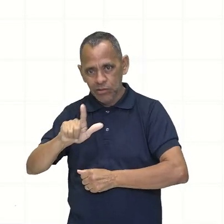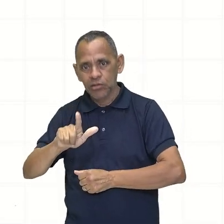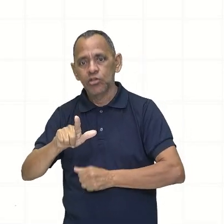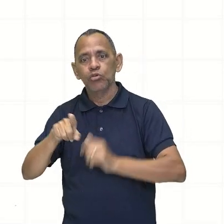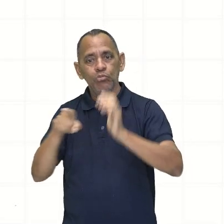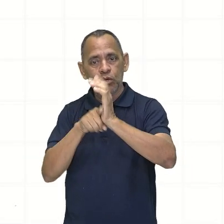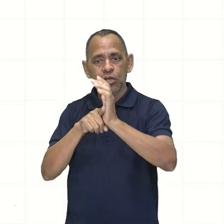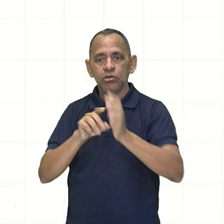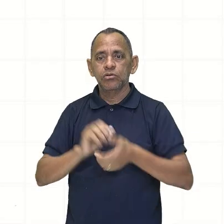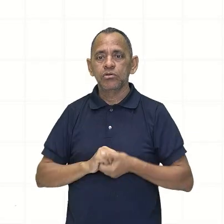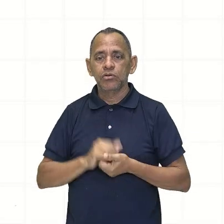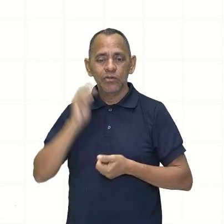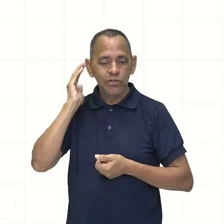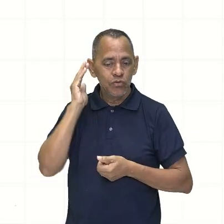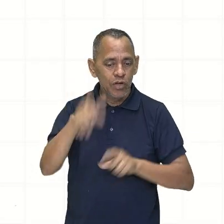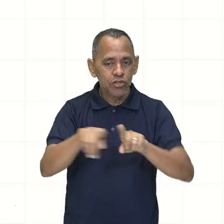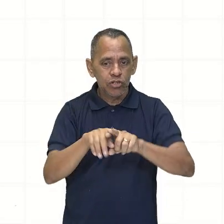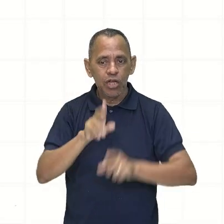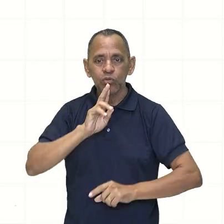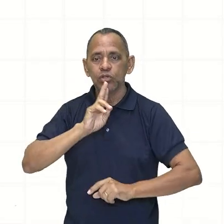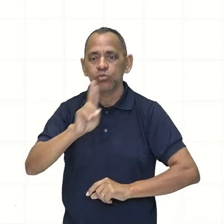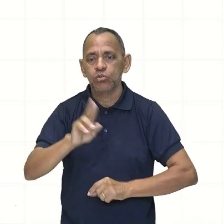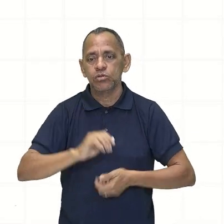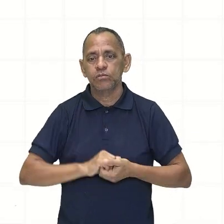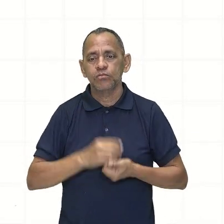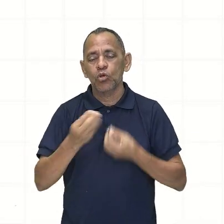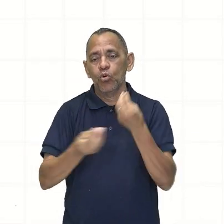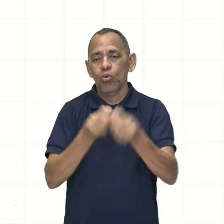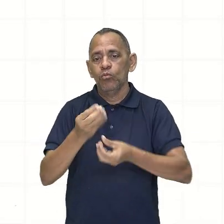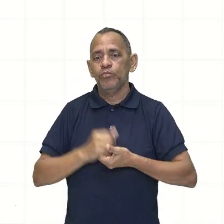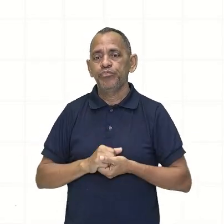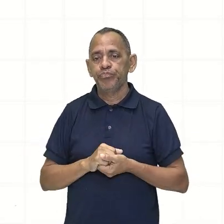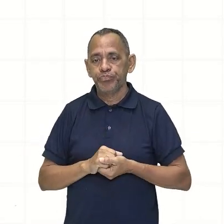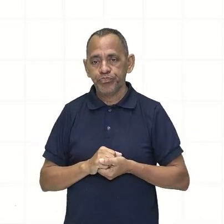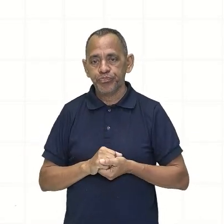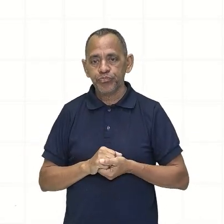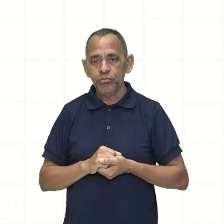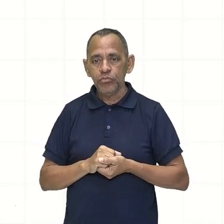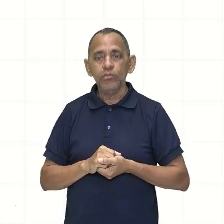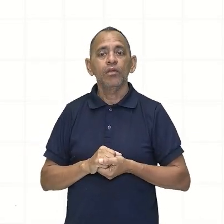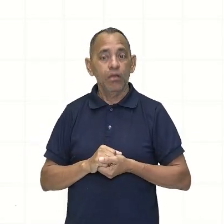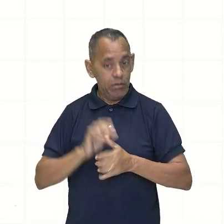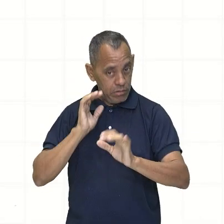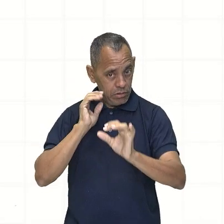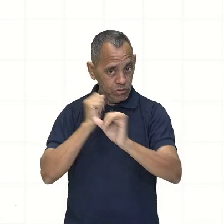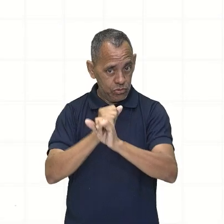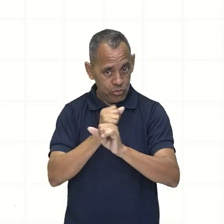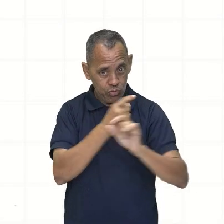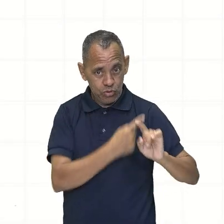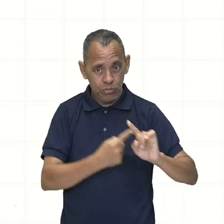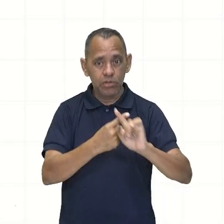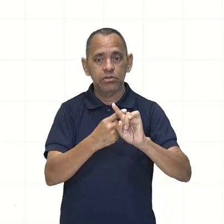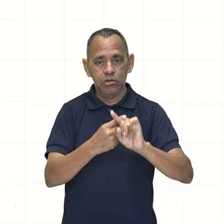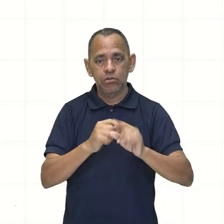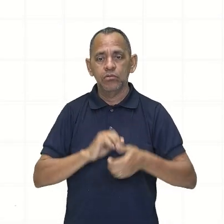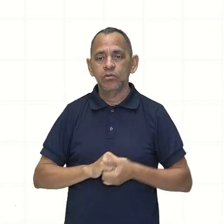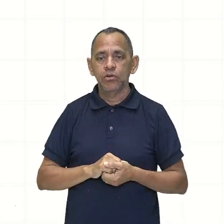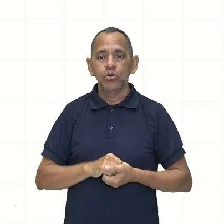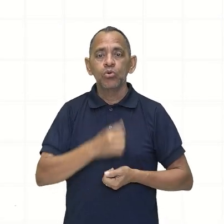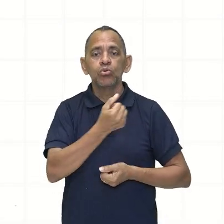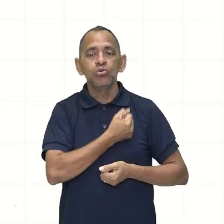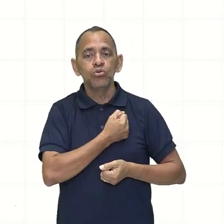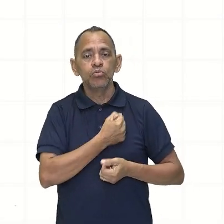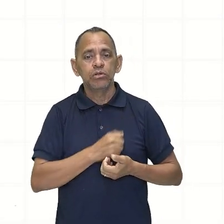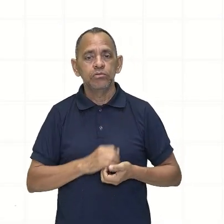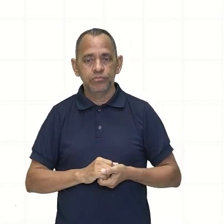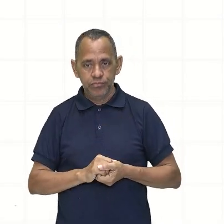para o meu resultado, tá bom? E eu resolvo a minha multiplicação somente com os meus números,